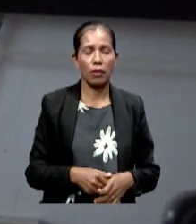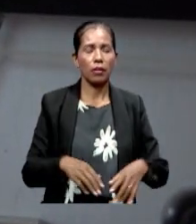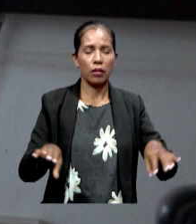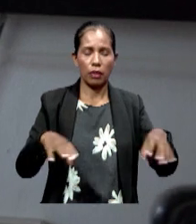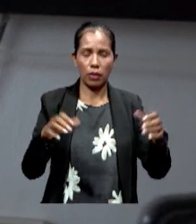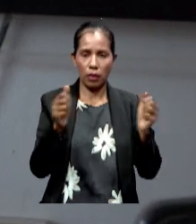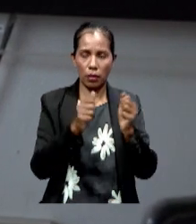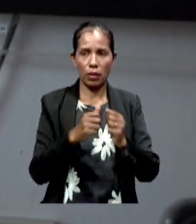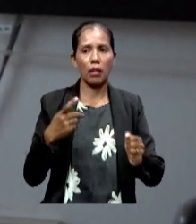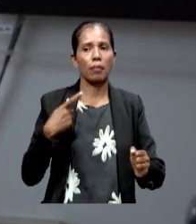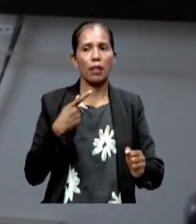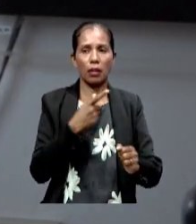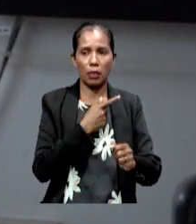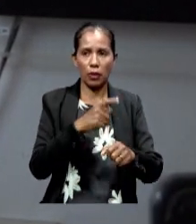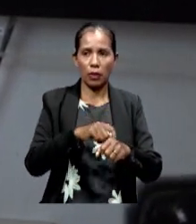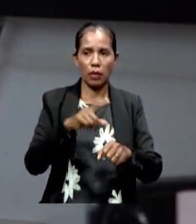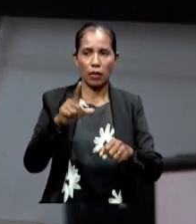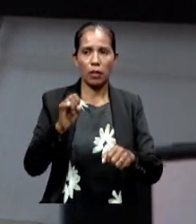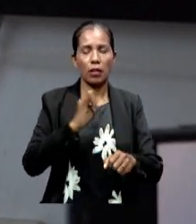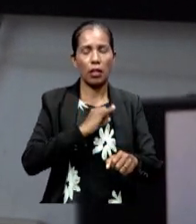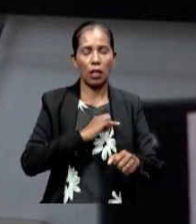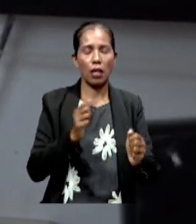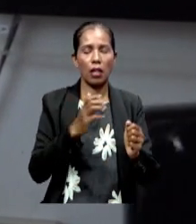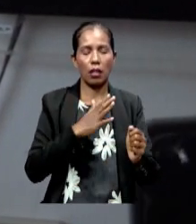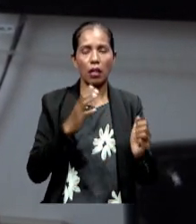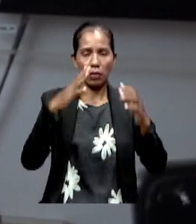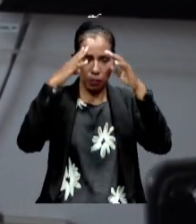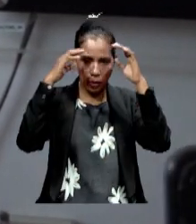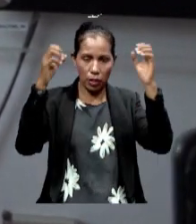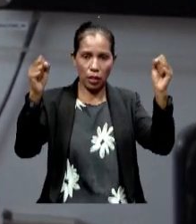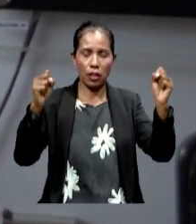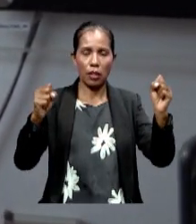colaboração com o Parlamento Nacional Nian durante a minha presidência.